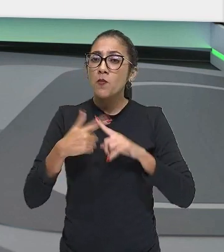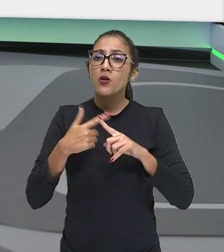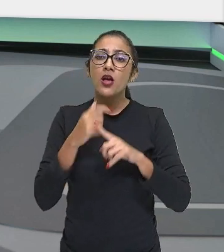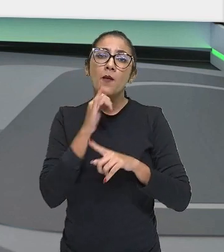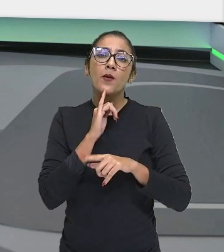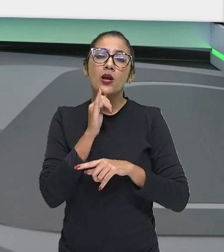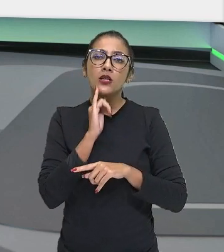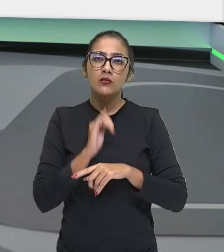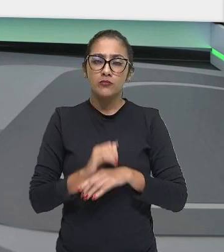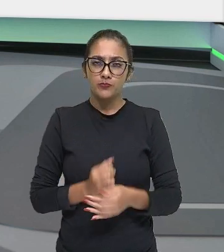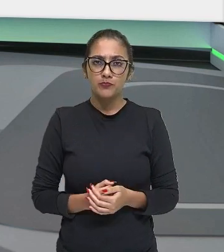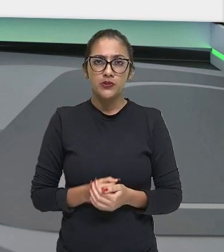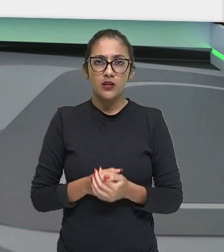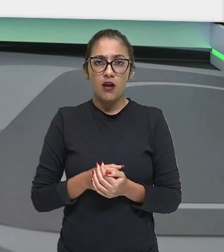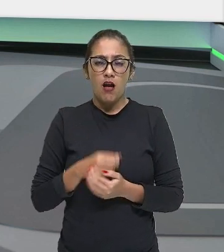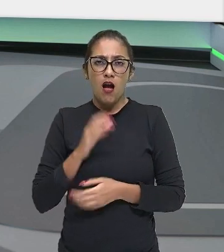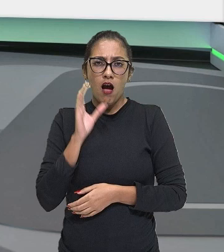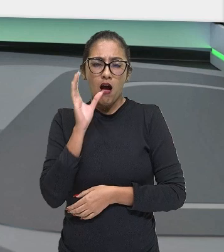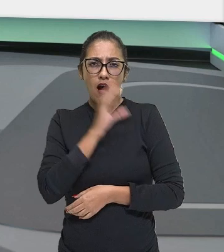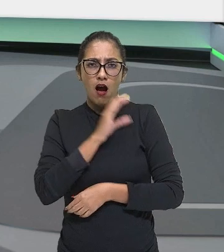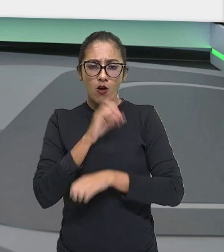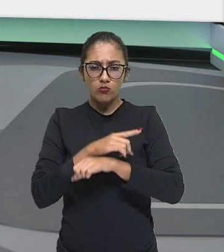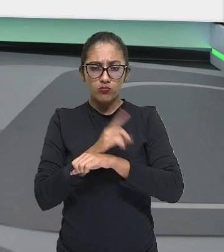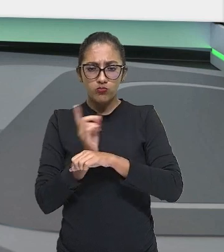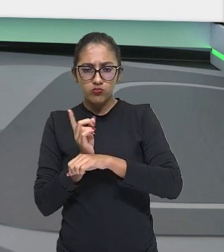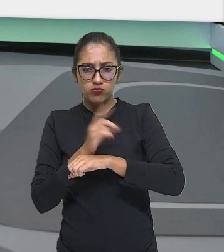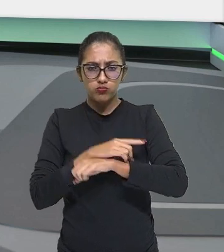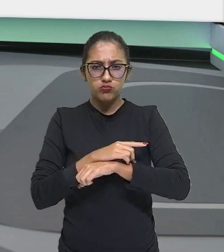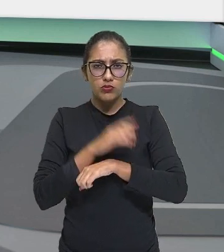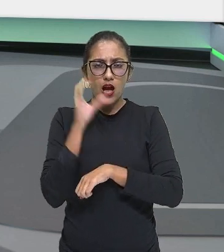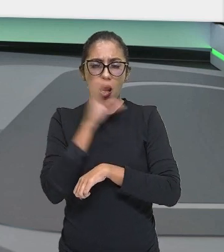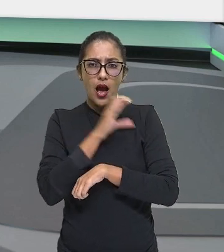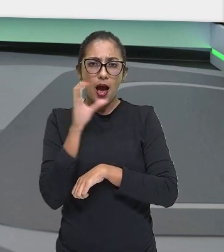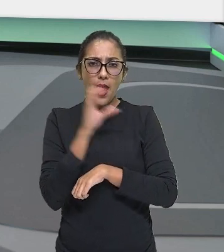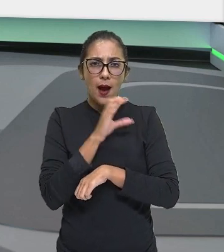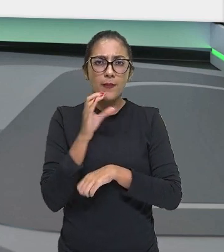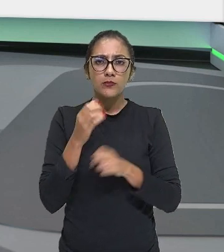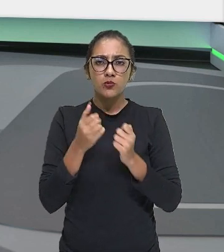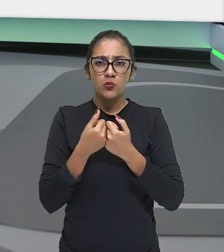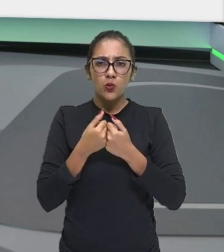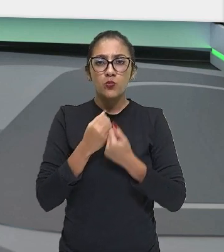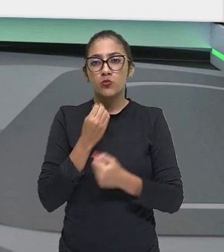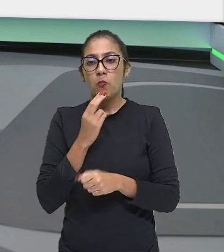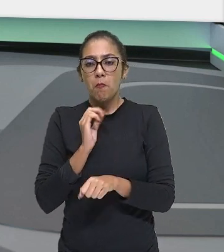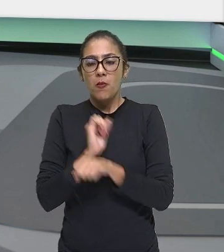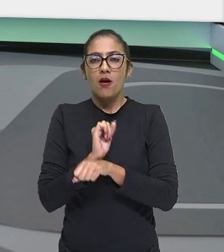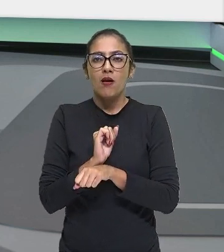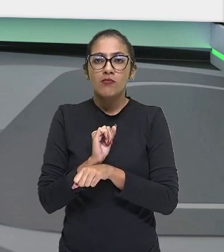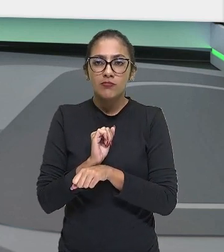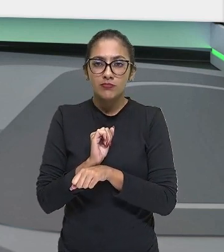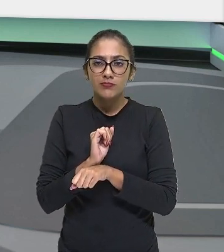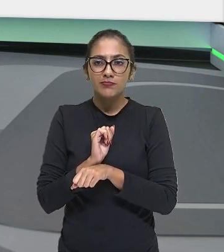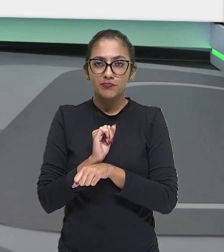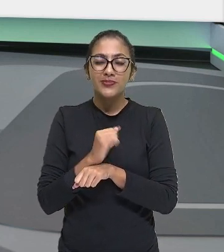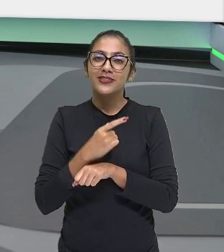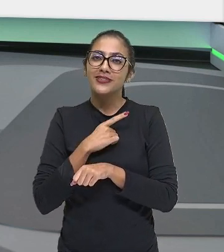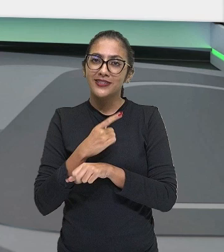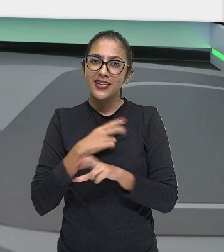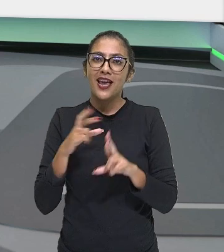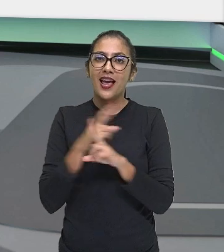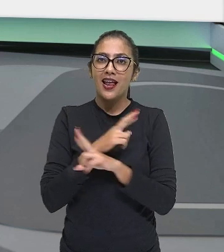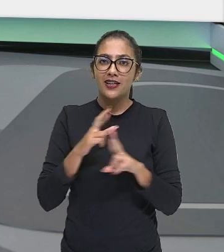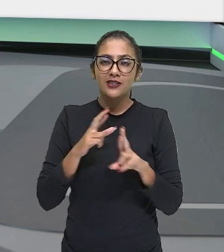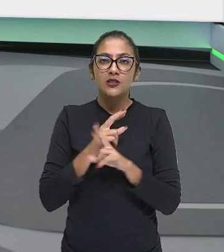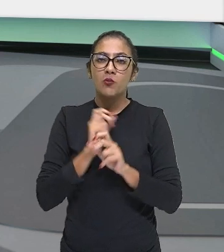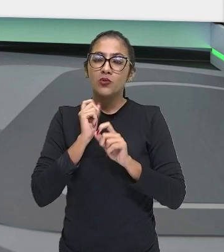eu acelero ou freio, ocorre esta situação. É devido à inércia, ou